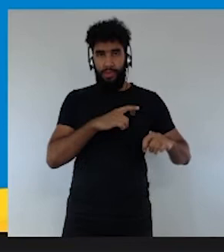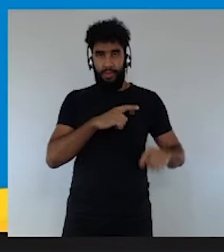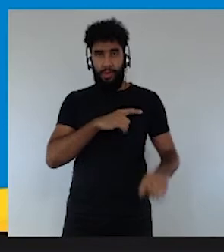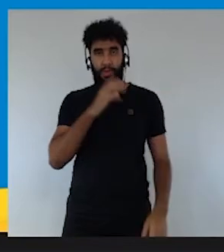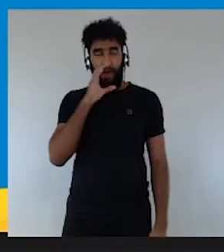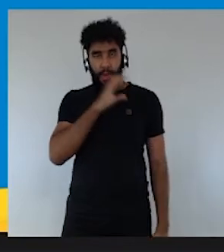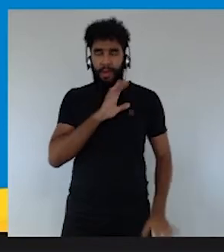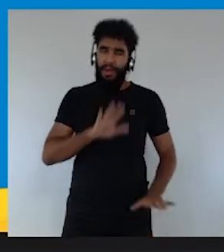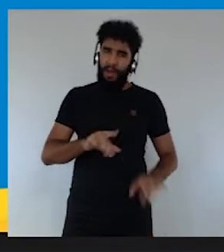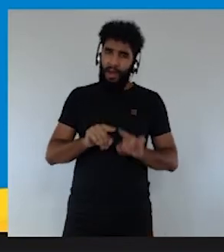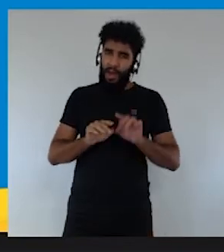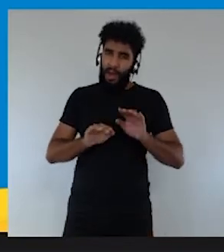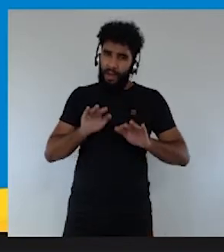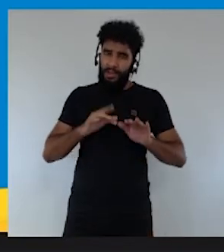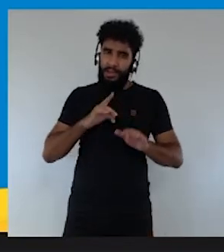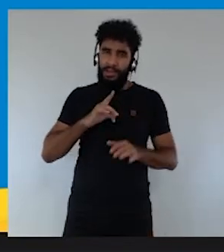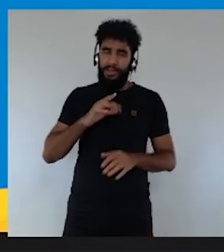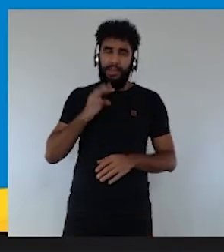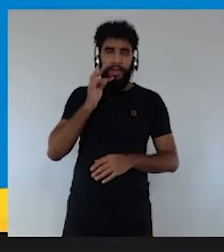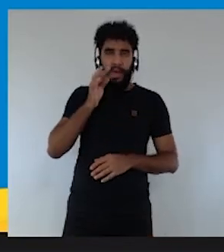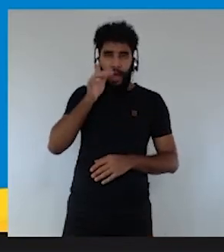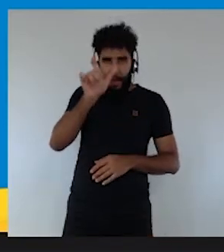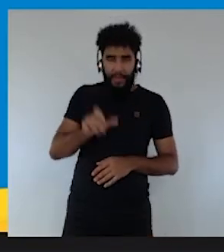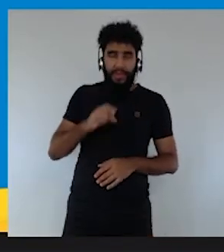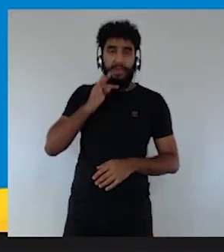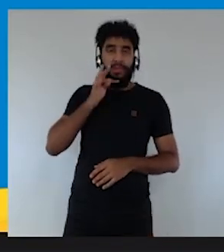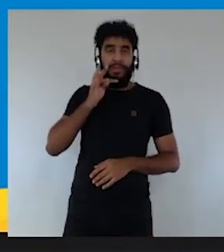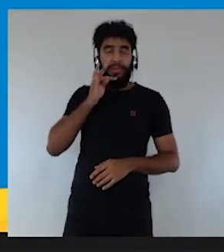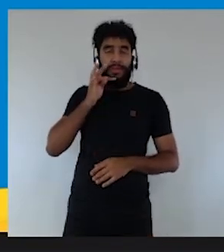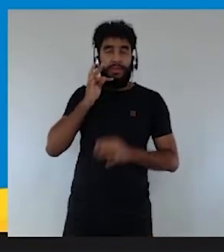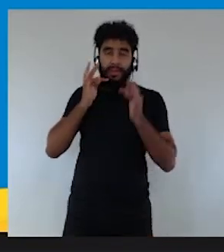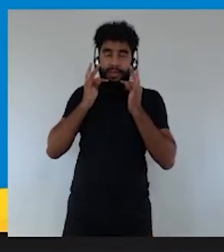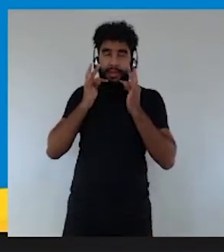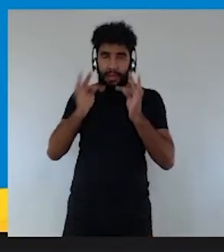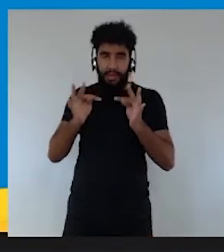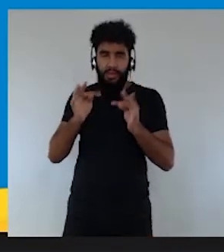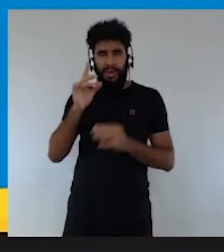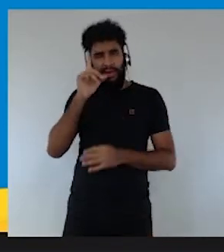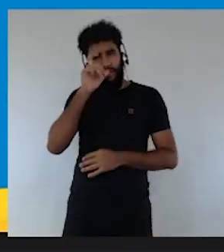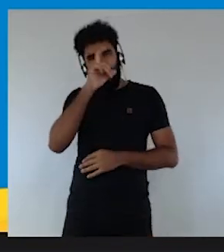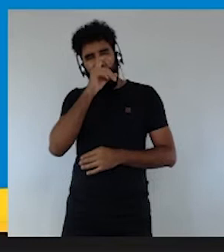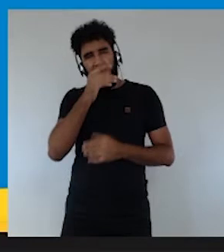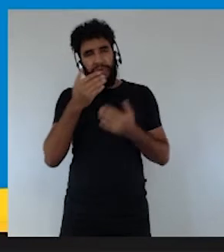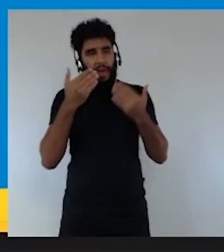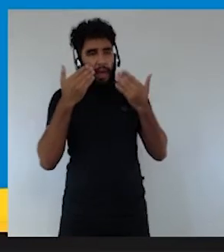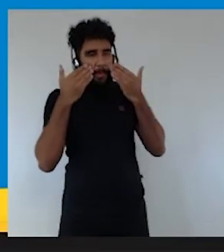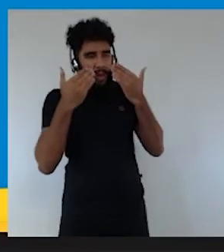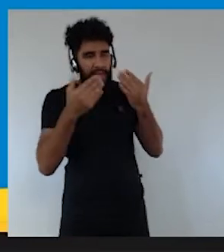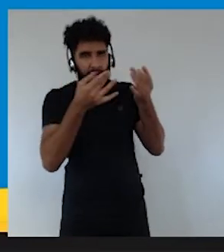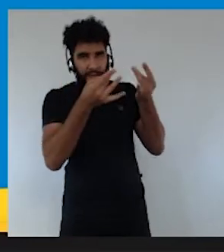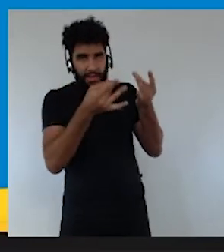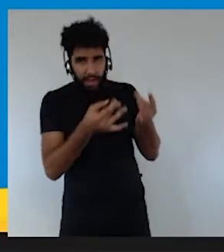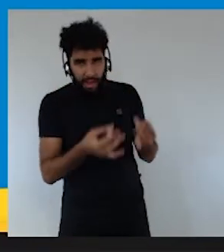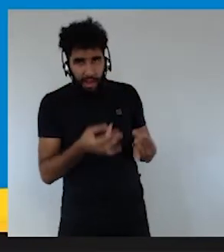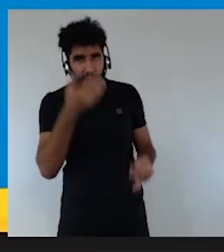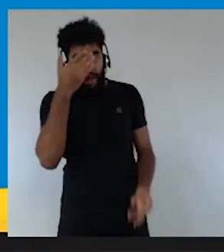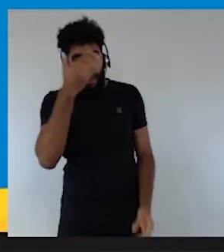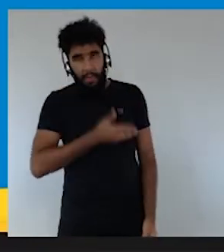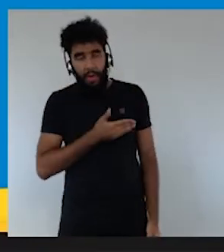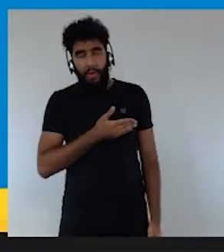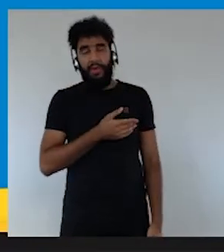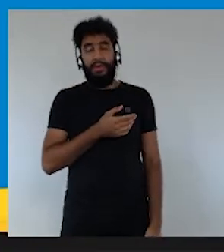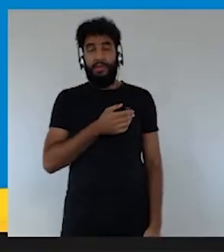vezes testemunha e perito pode ter mais dificuldade de apresentar a sua prova via